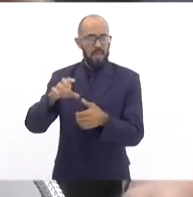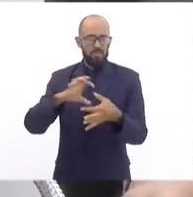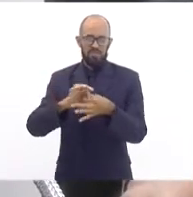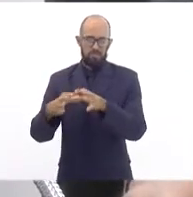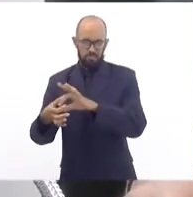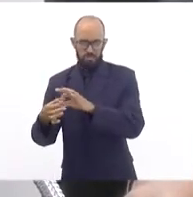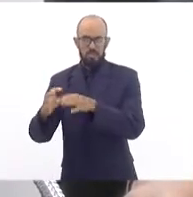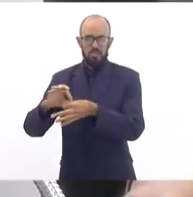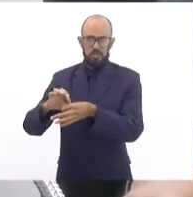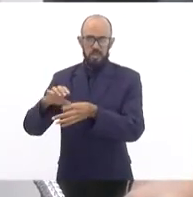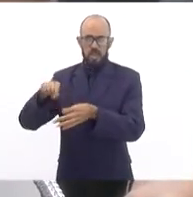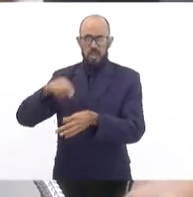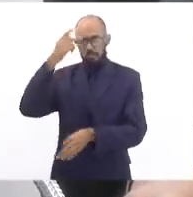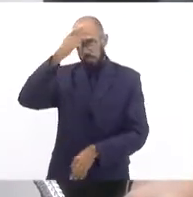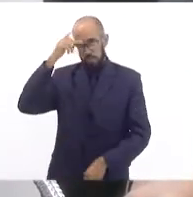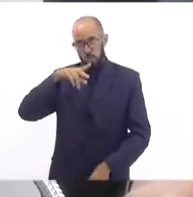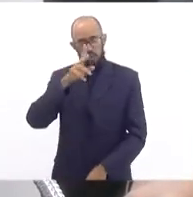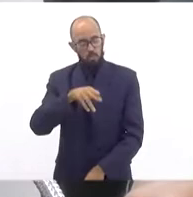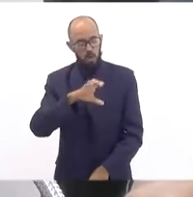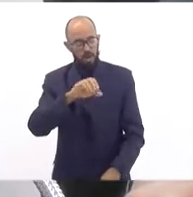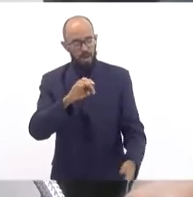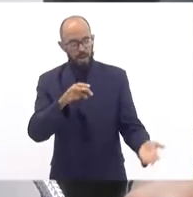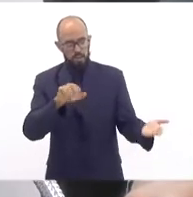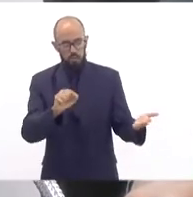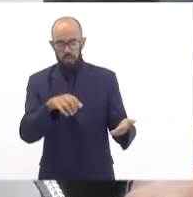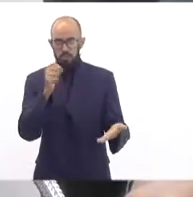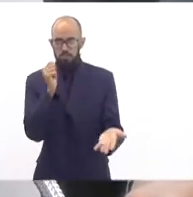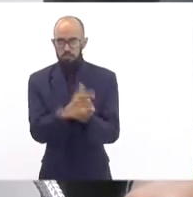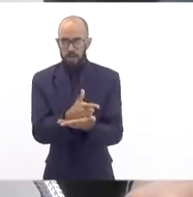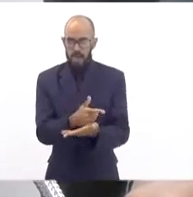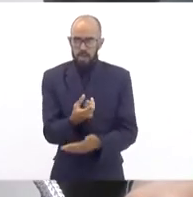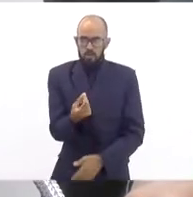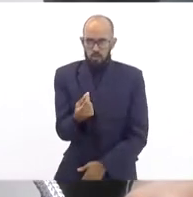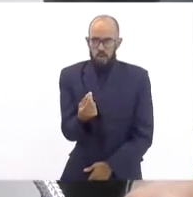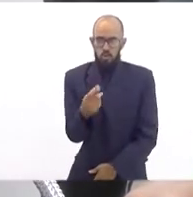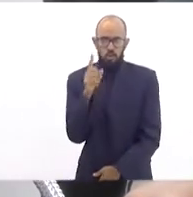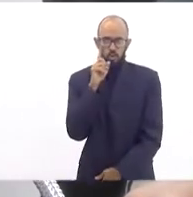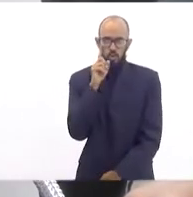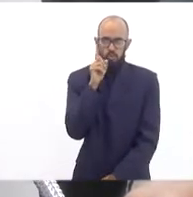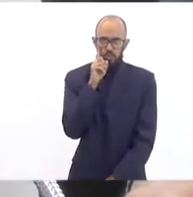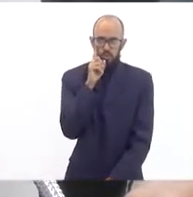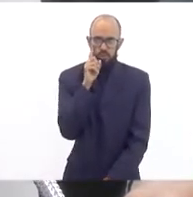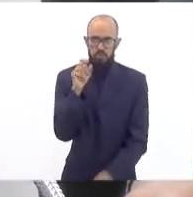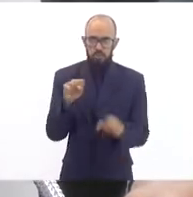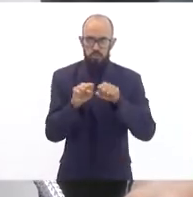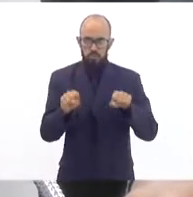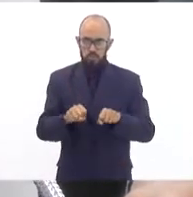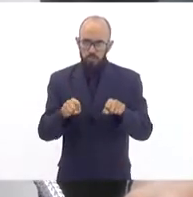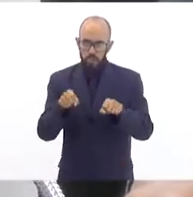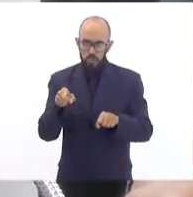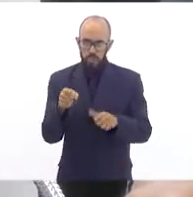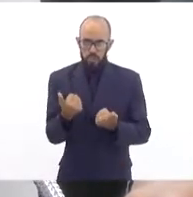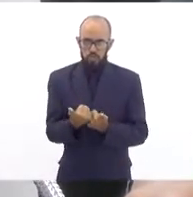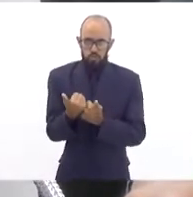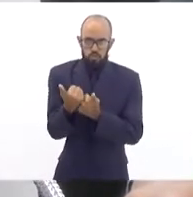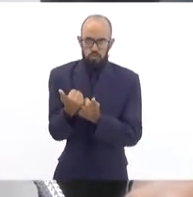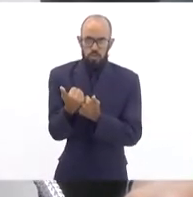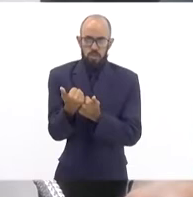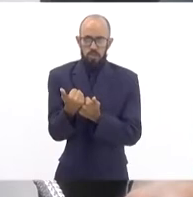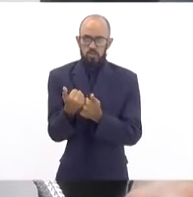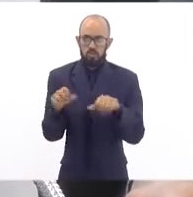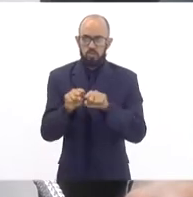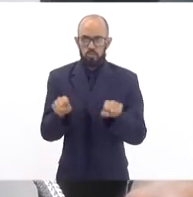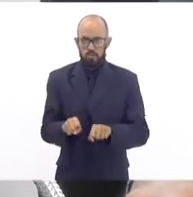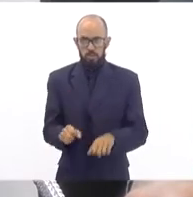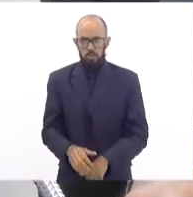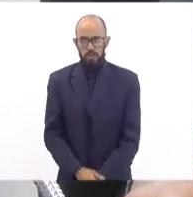é o usuário. São pessoas como a Caixa que paga bola cheia, tarifa cheia e paga o sistema. Esses é que sustentam o sistema da